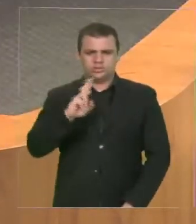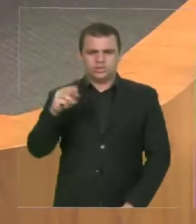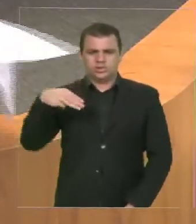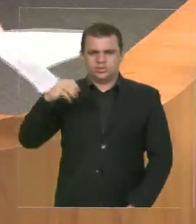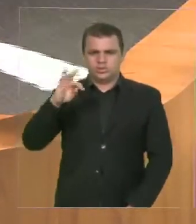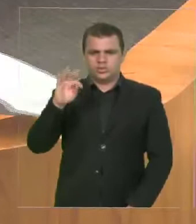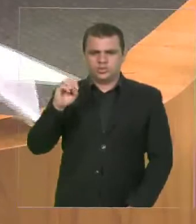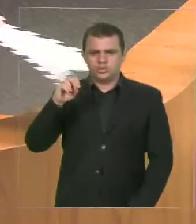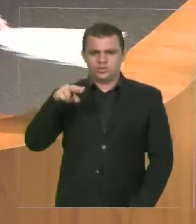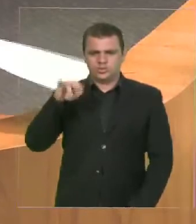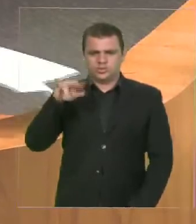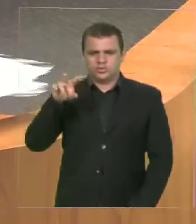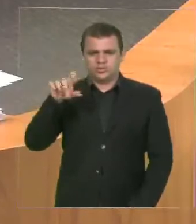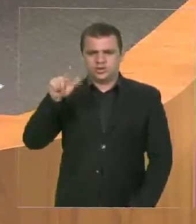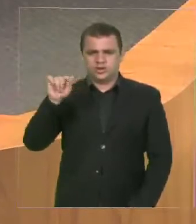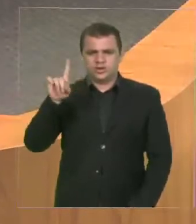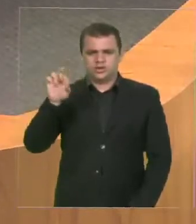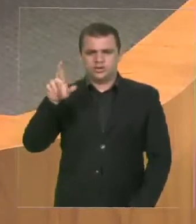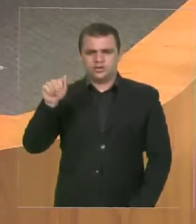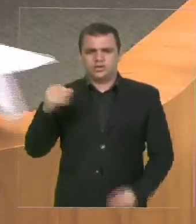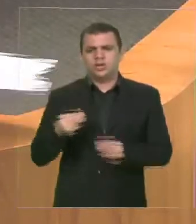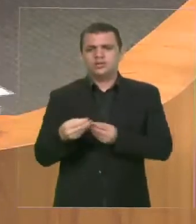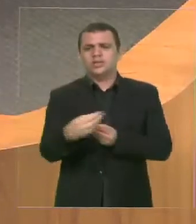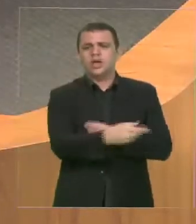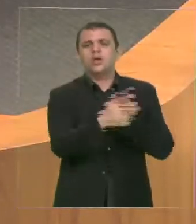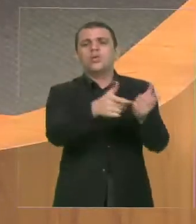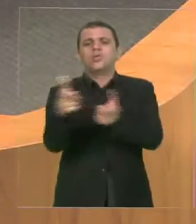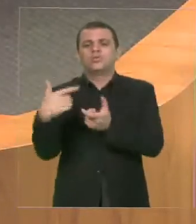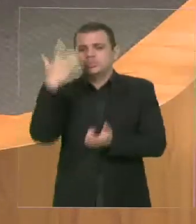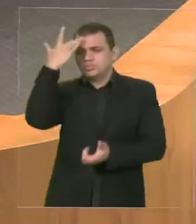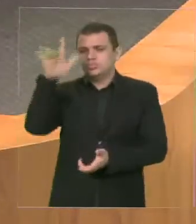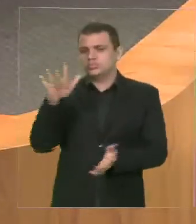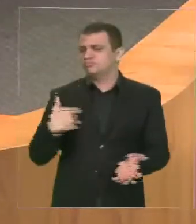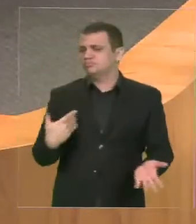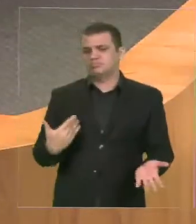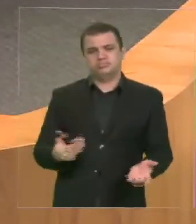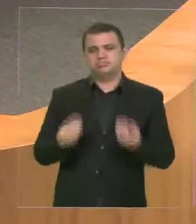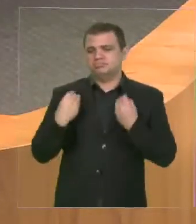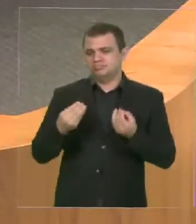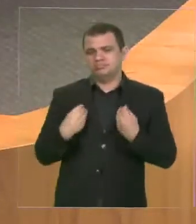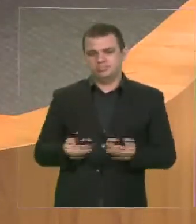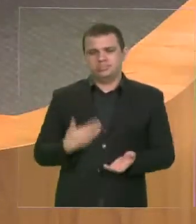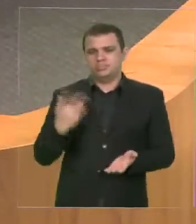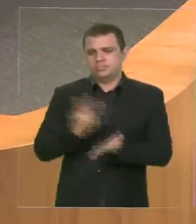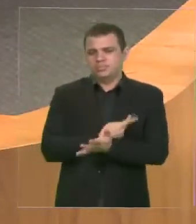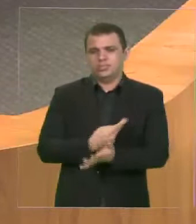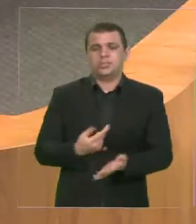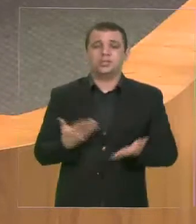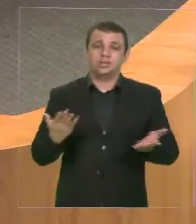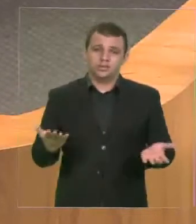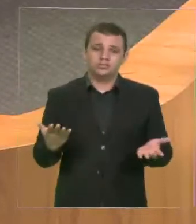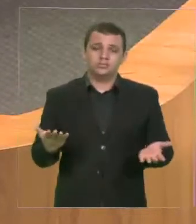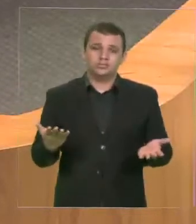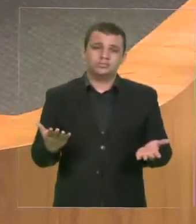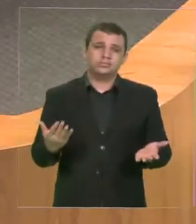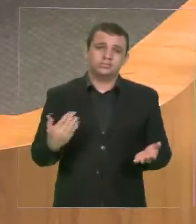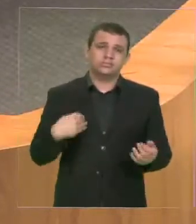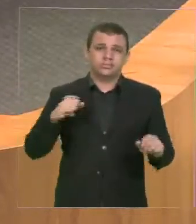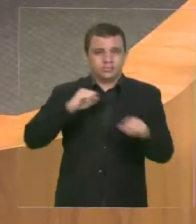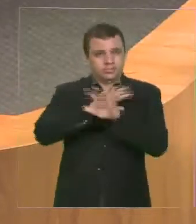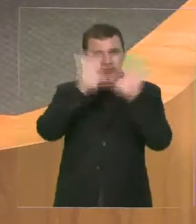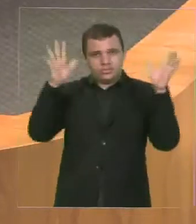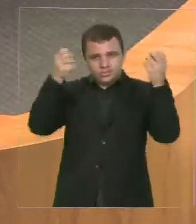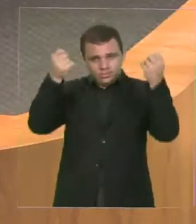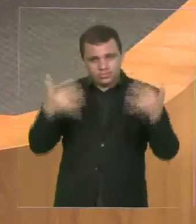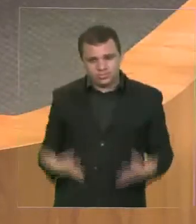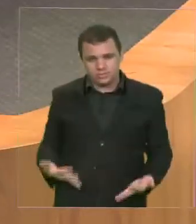nem sabemos para onde essas motoniveladoras estão indo, é um verdadeiro absurdo. Então, fica aqui esse esclarecimento, eu